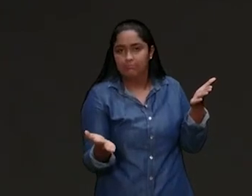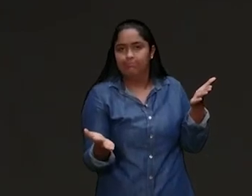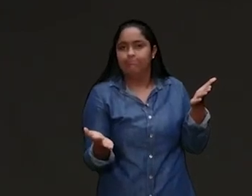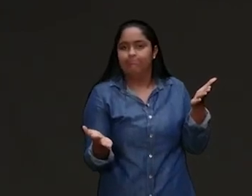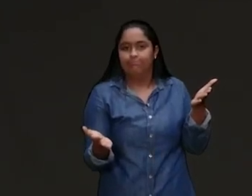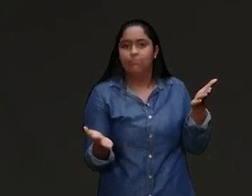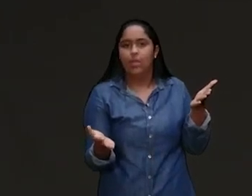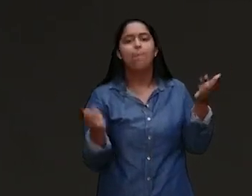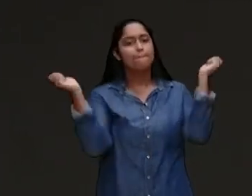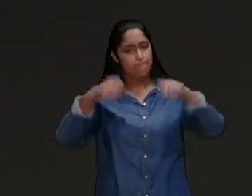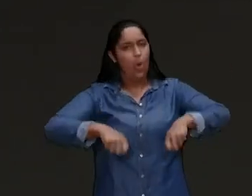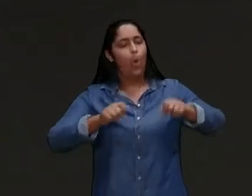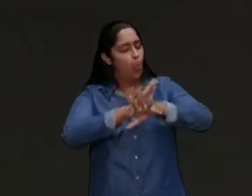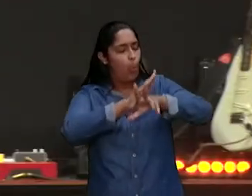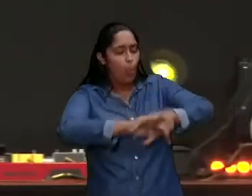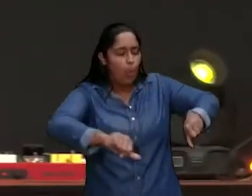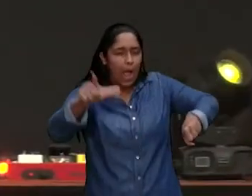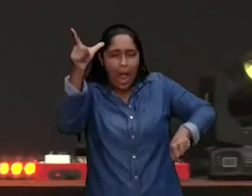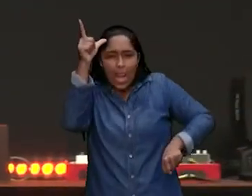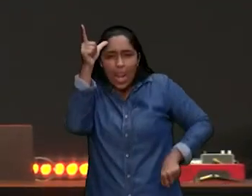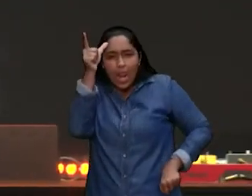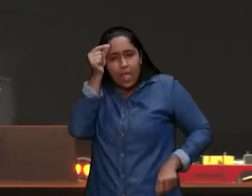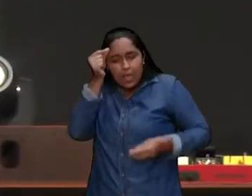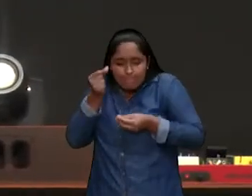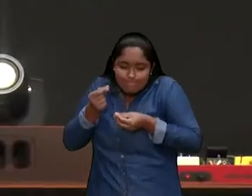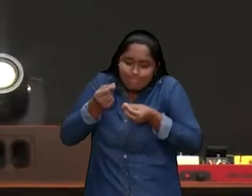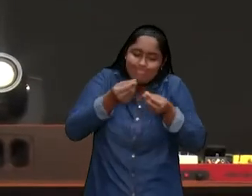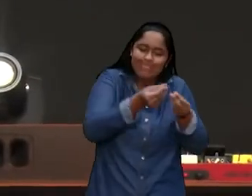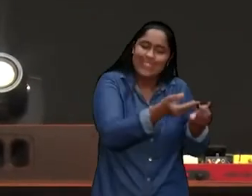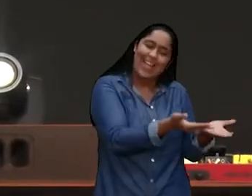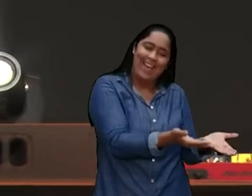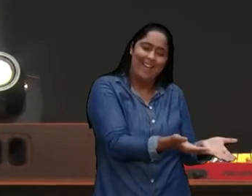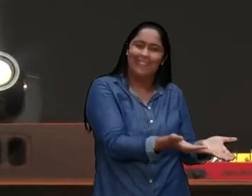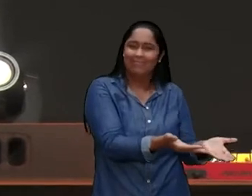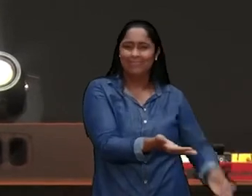determinar perguntando para você e vai resolver as coisa agora